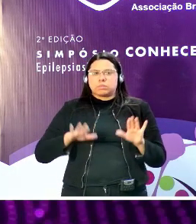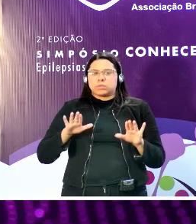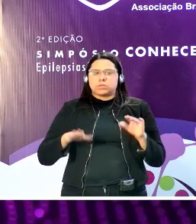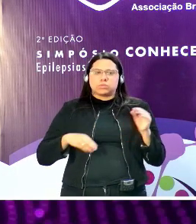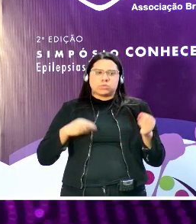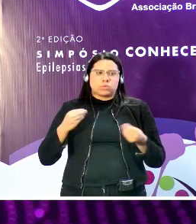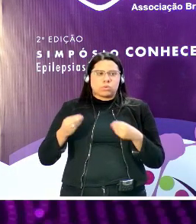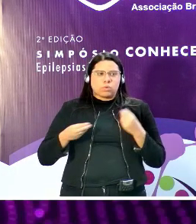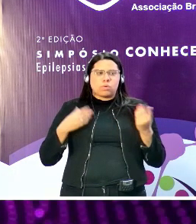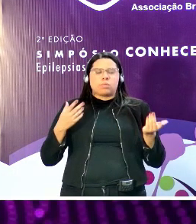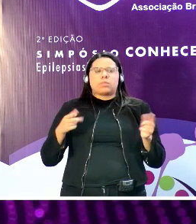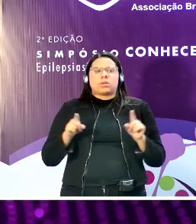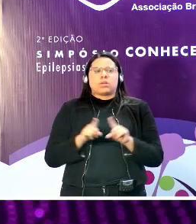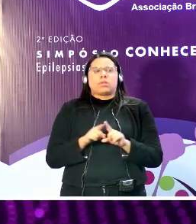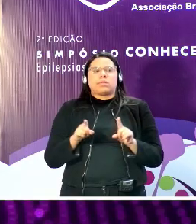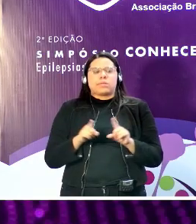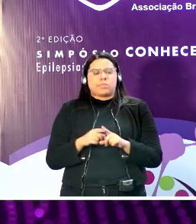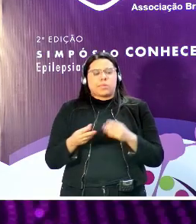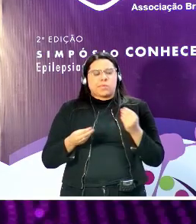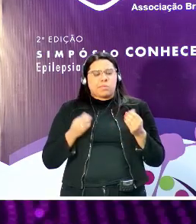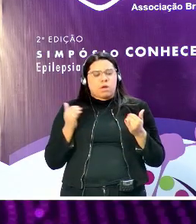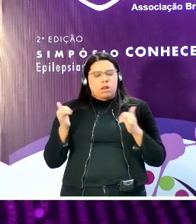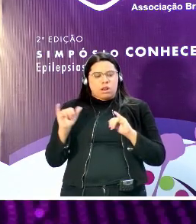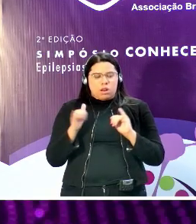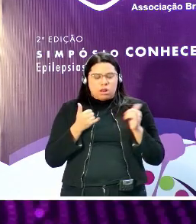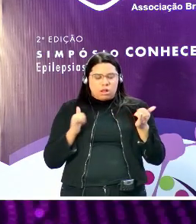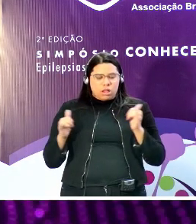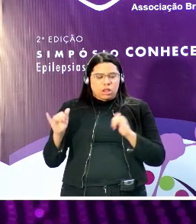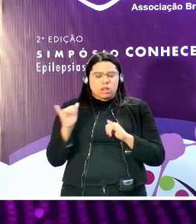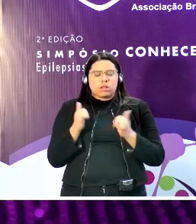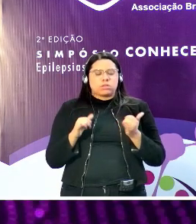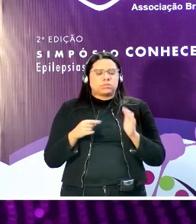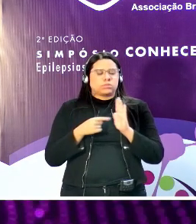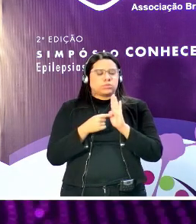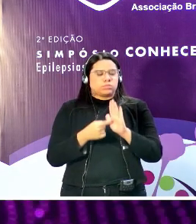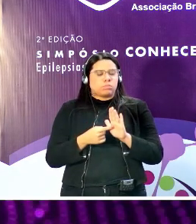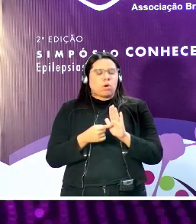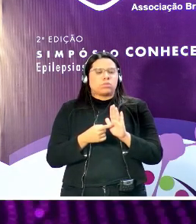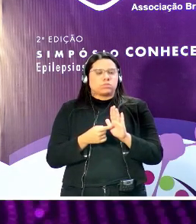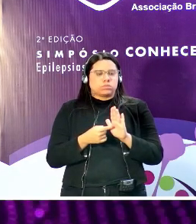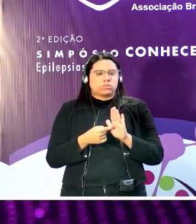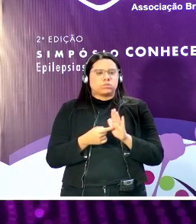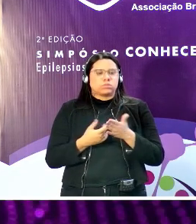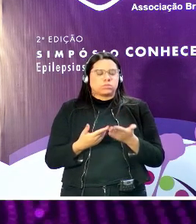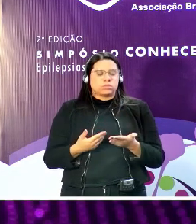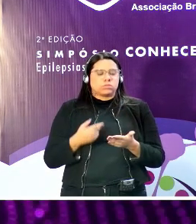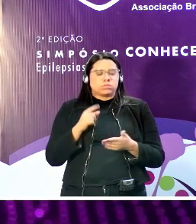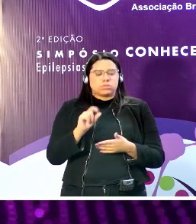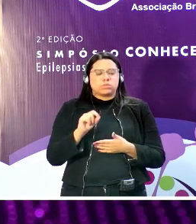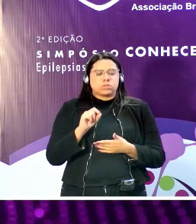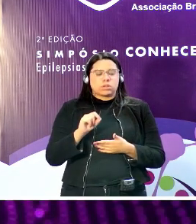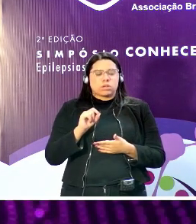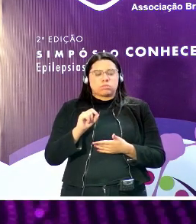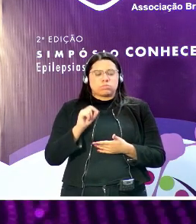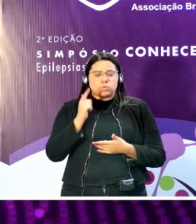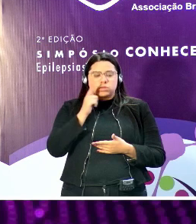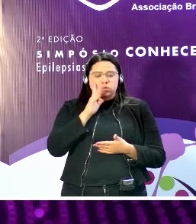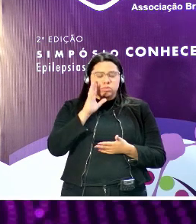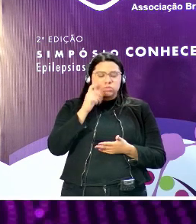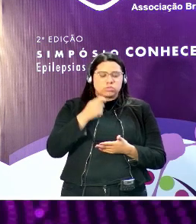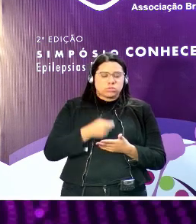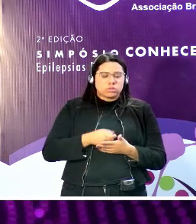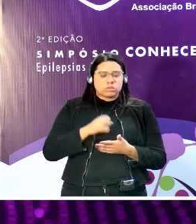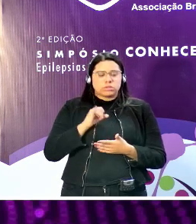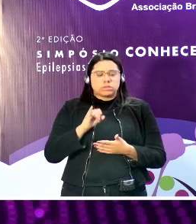a natureza das cargas elétricas que estão aparecendo por aqui. Isso aqui vai decidir se ele vai